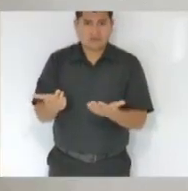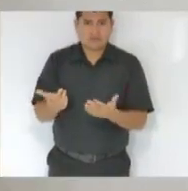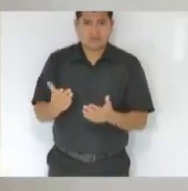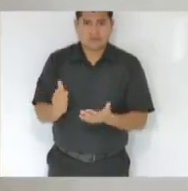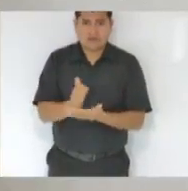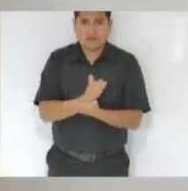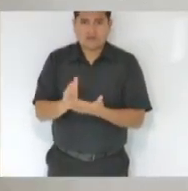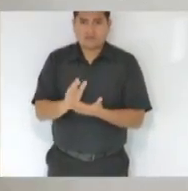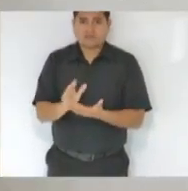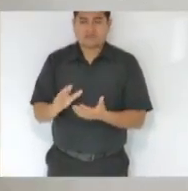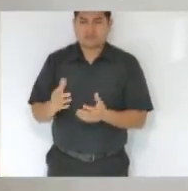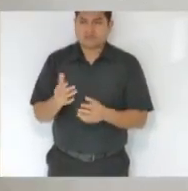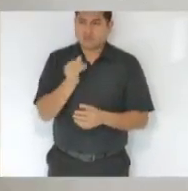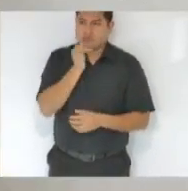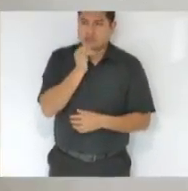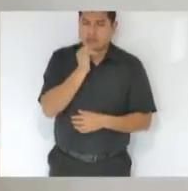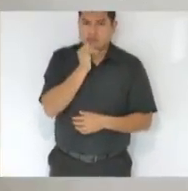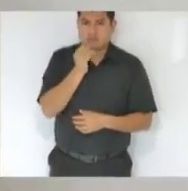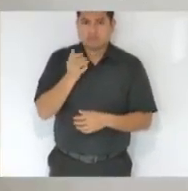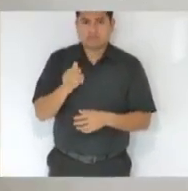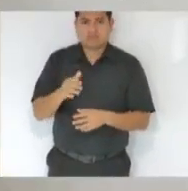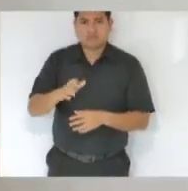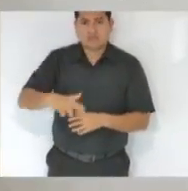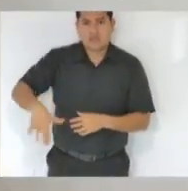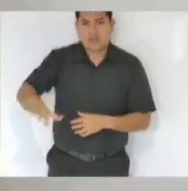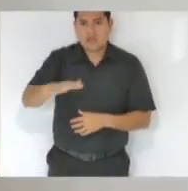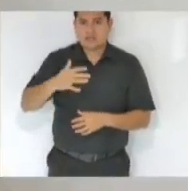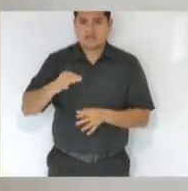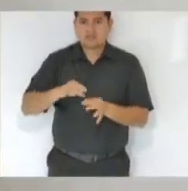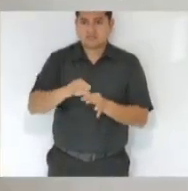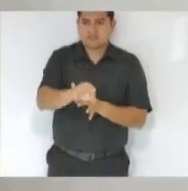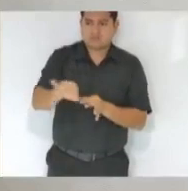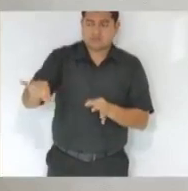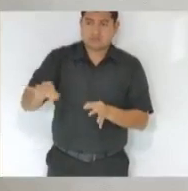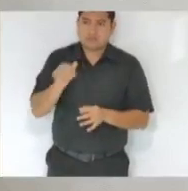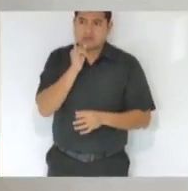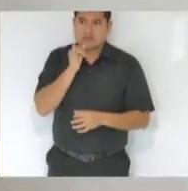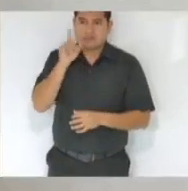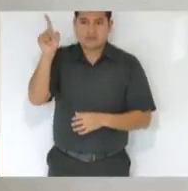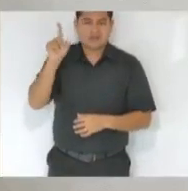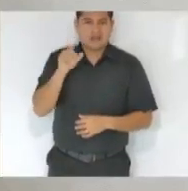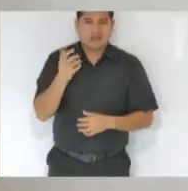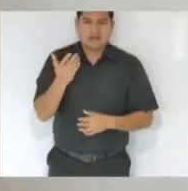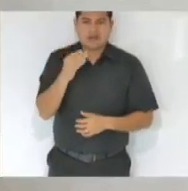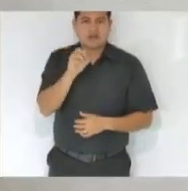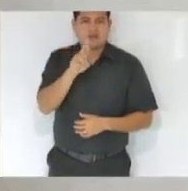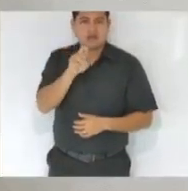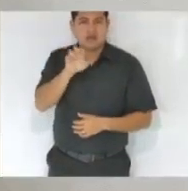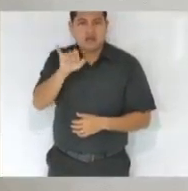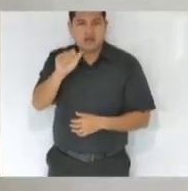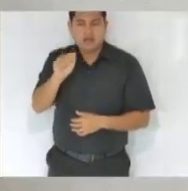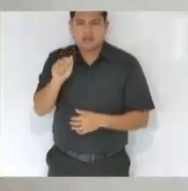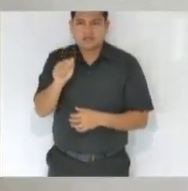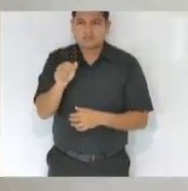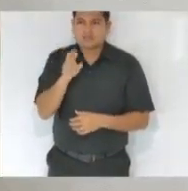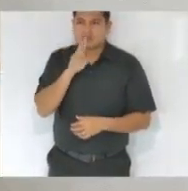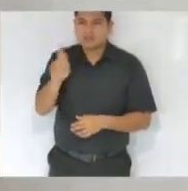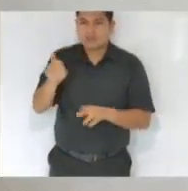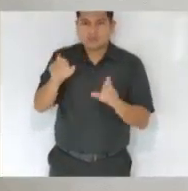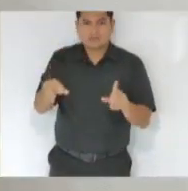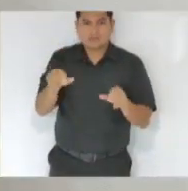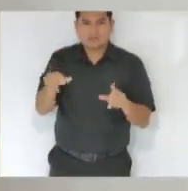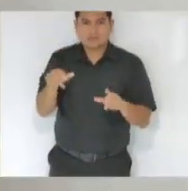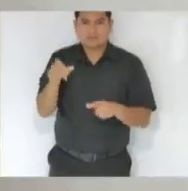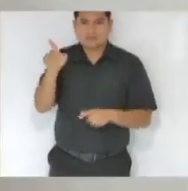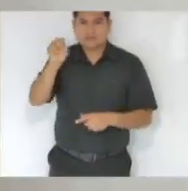a mesma região geográfica, como as Coreias, não teriam resultados tão diferentes, sendo a Coreia do Sul 20